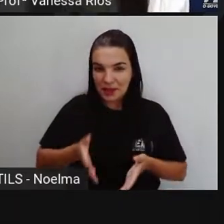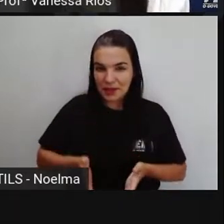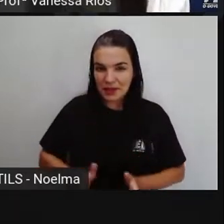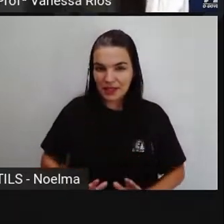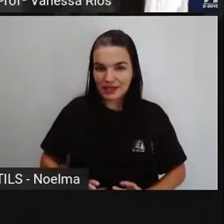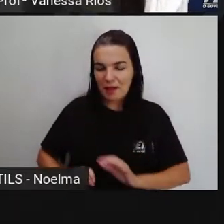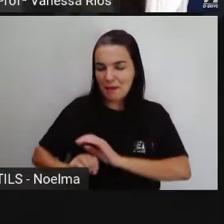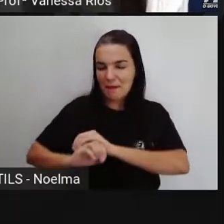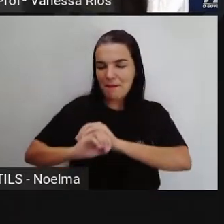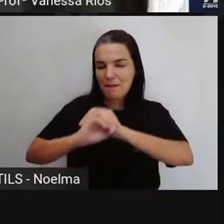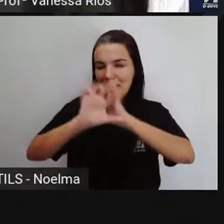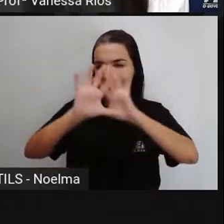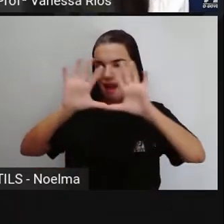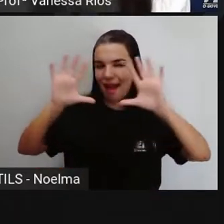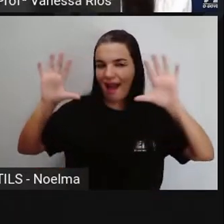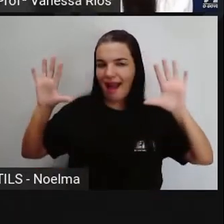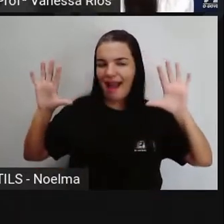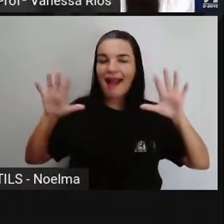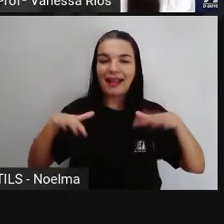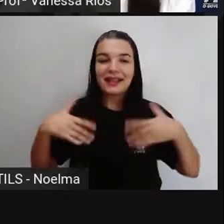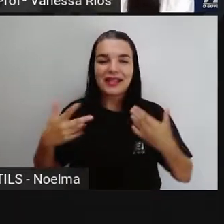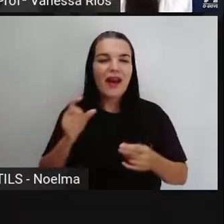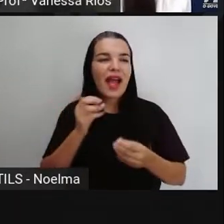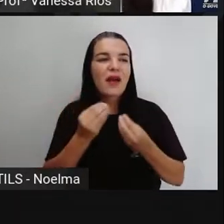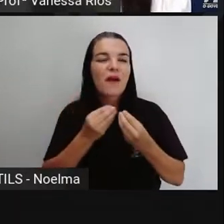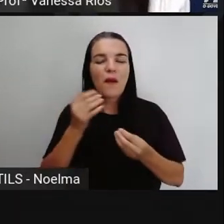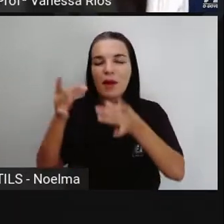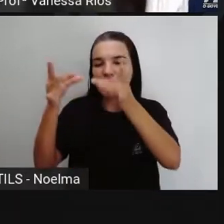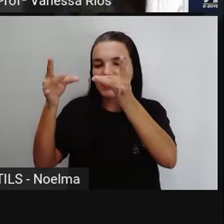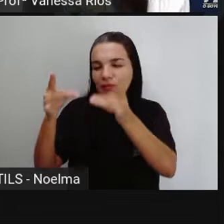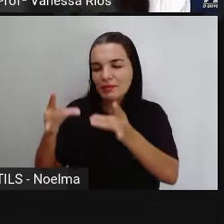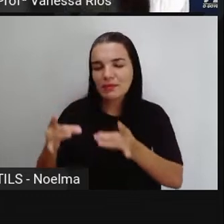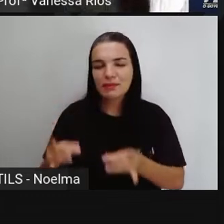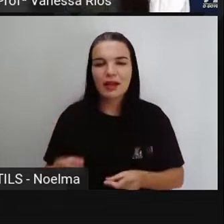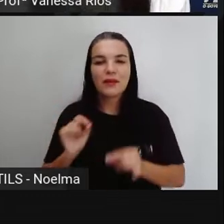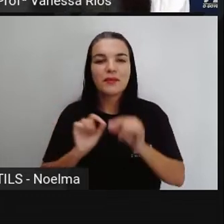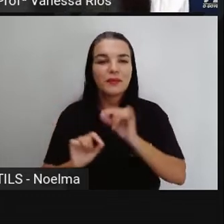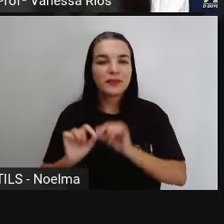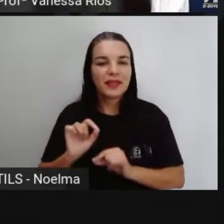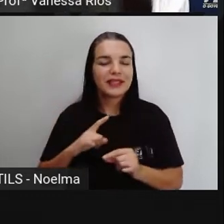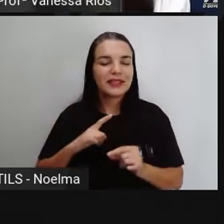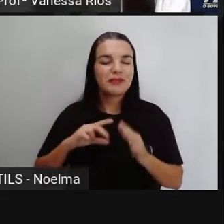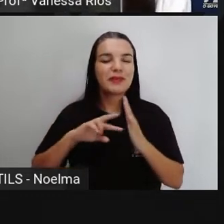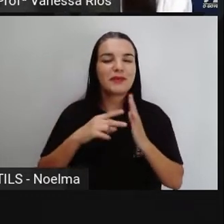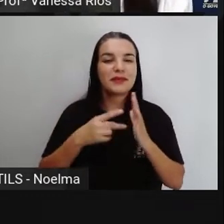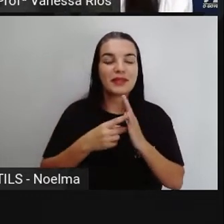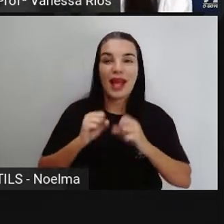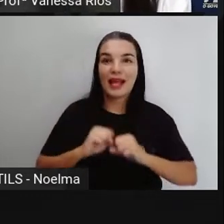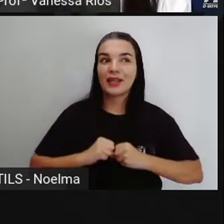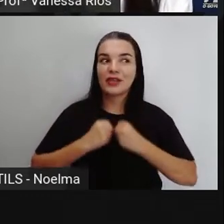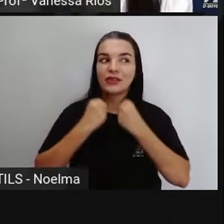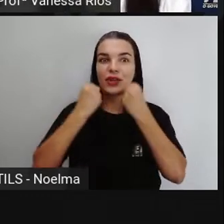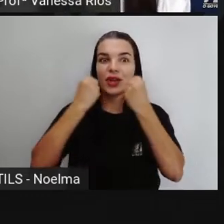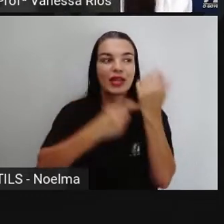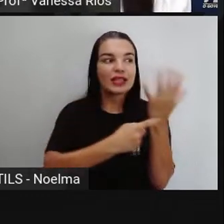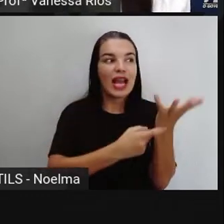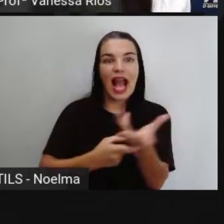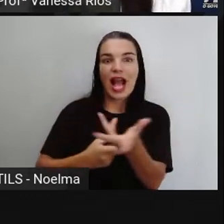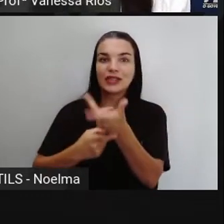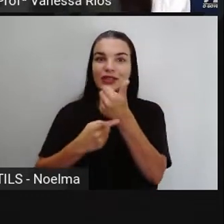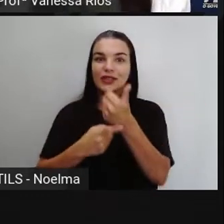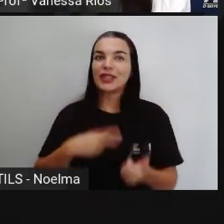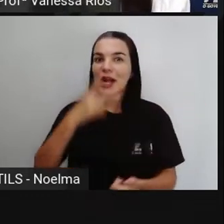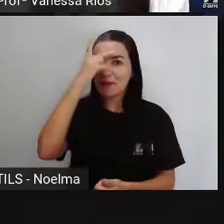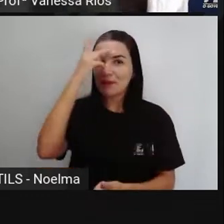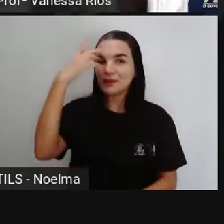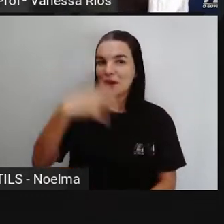no sentido de exemplificar ou de definir, né, a grandiosidade artística que o